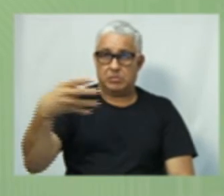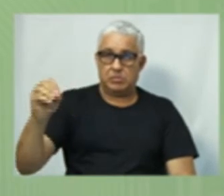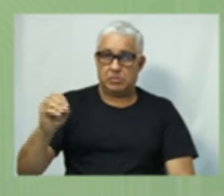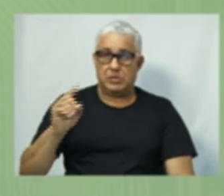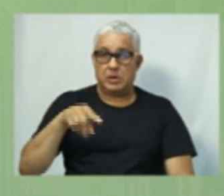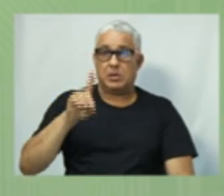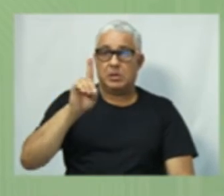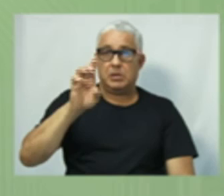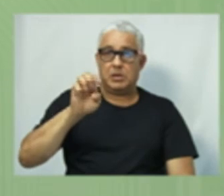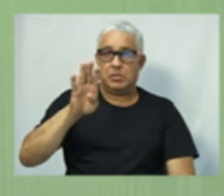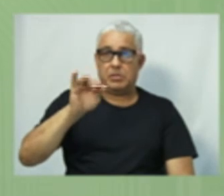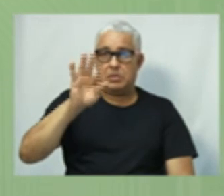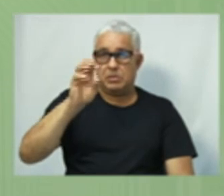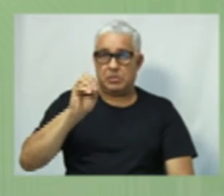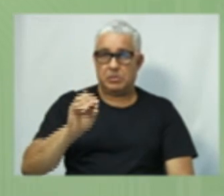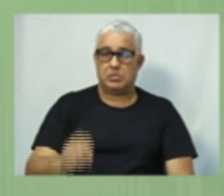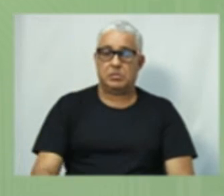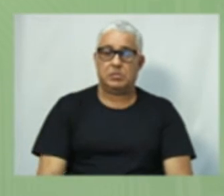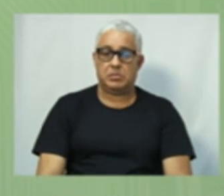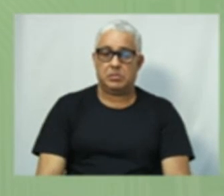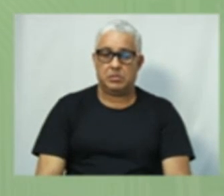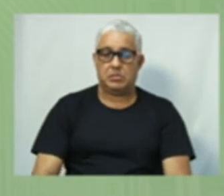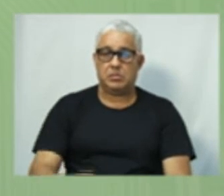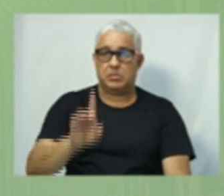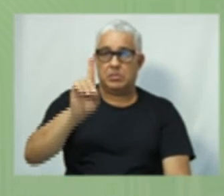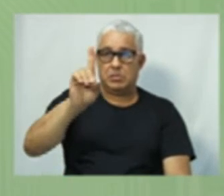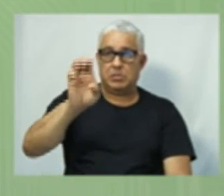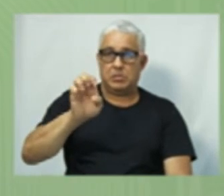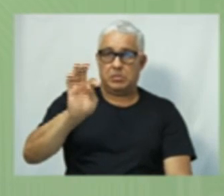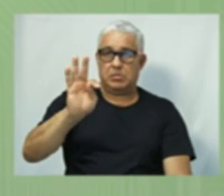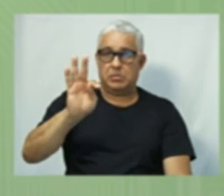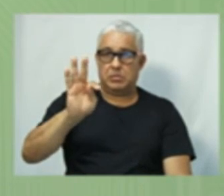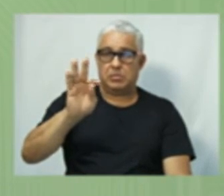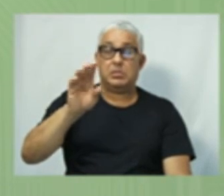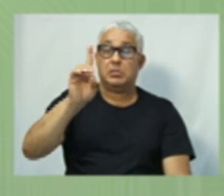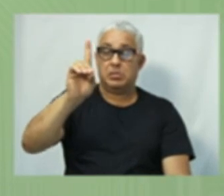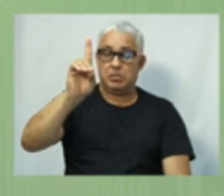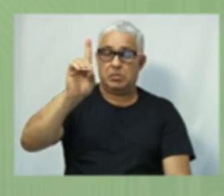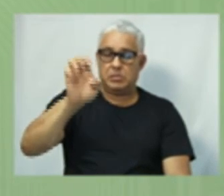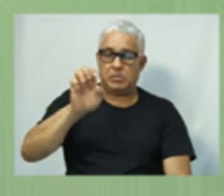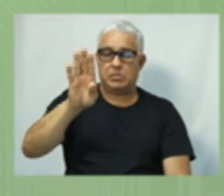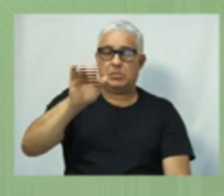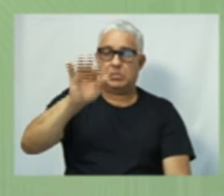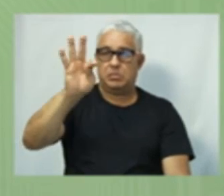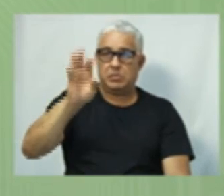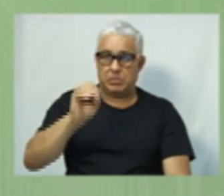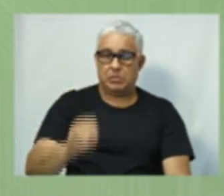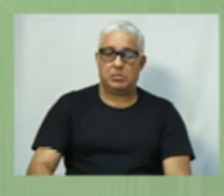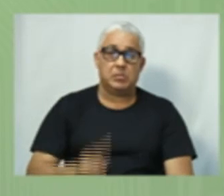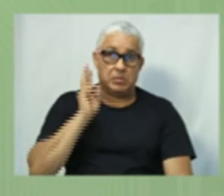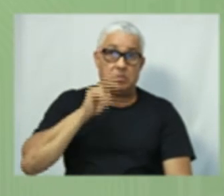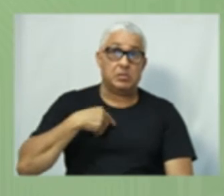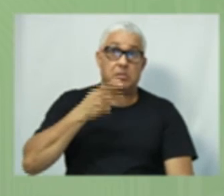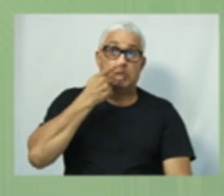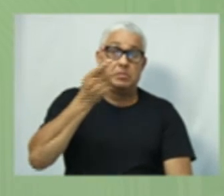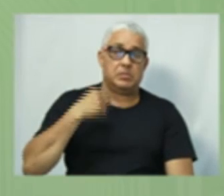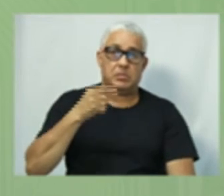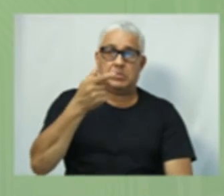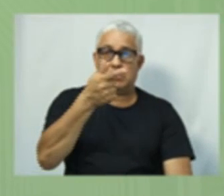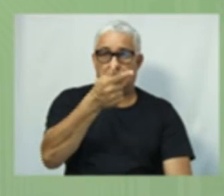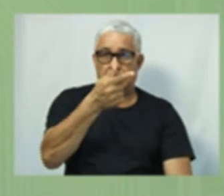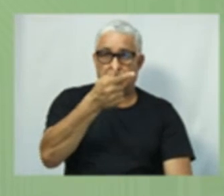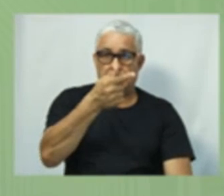débito. Olha lá, um débito, 71.400. Mas lembra que eu falei? Ele vai pegar